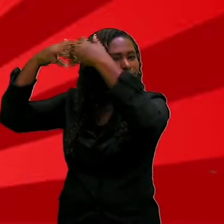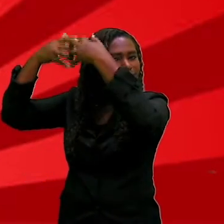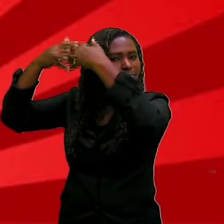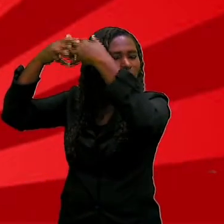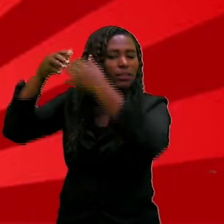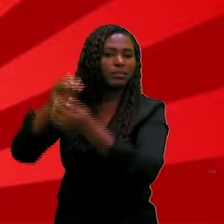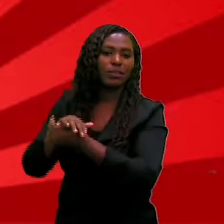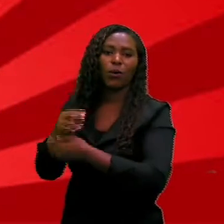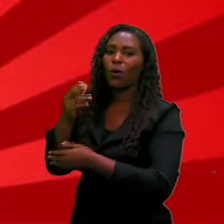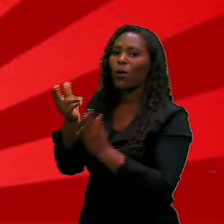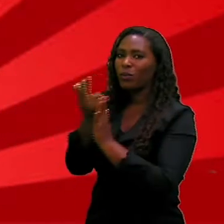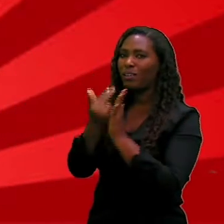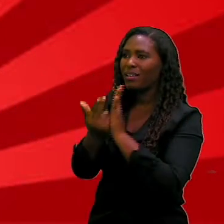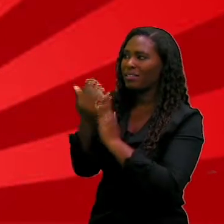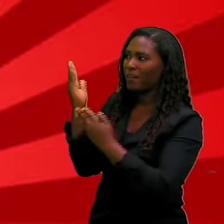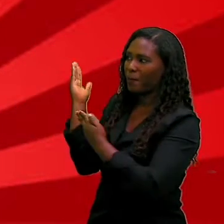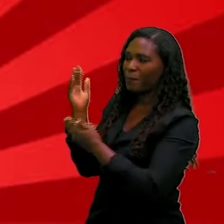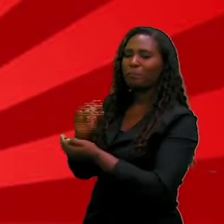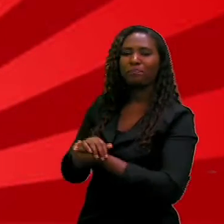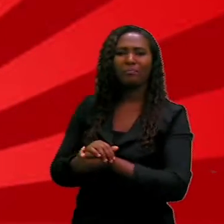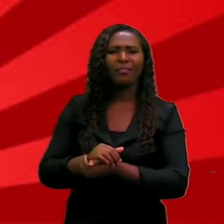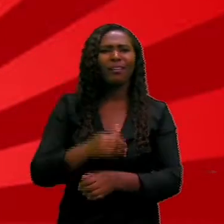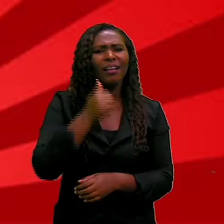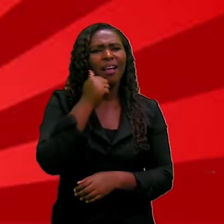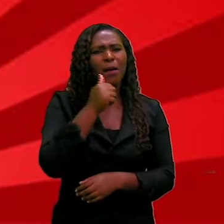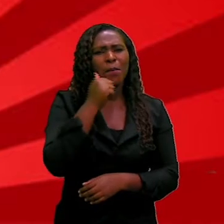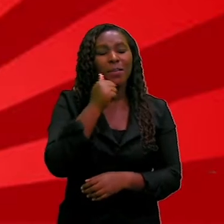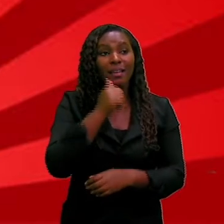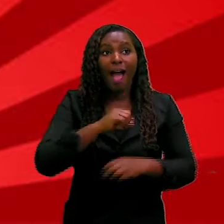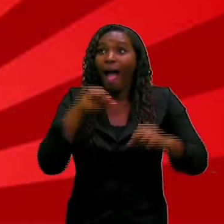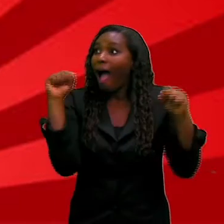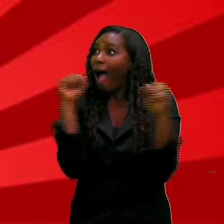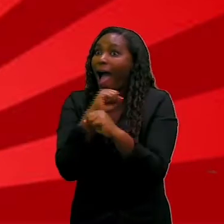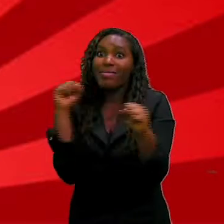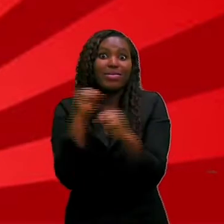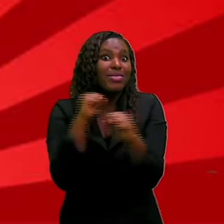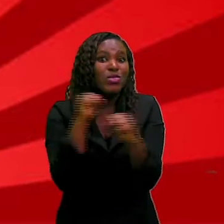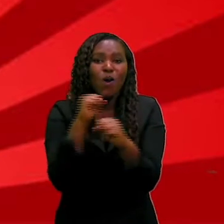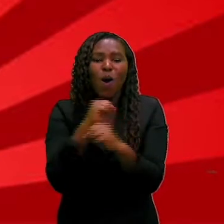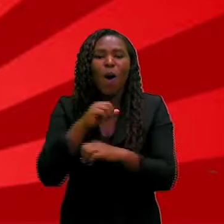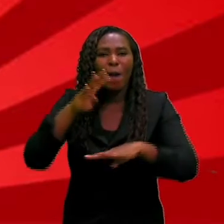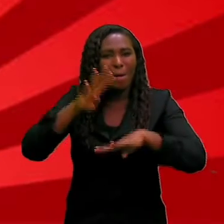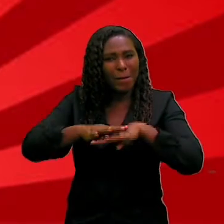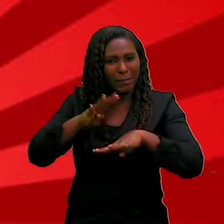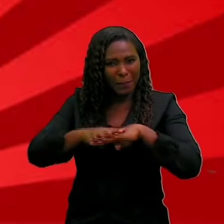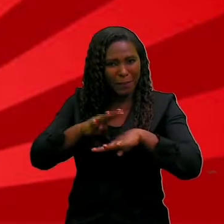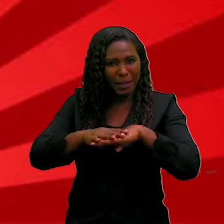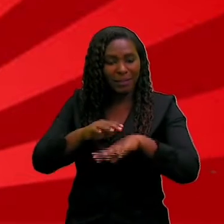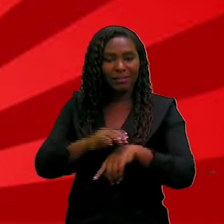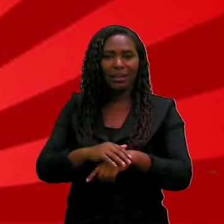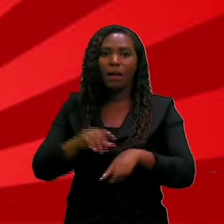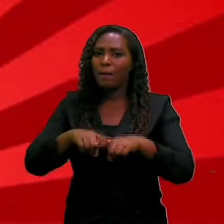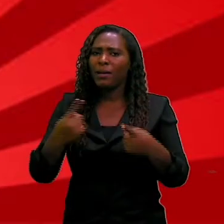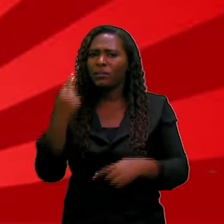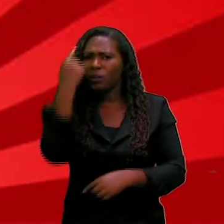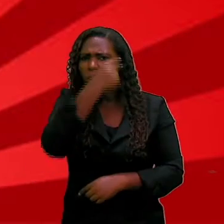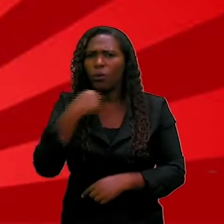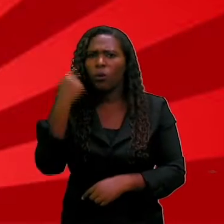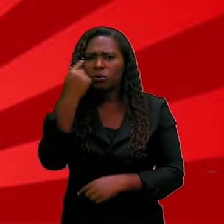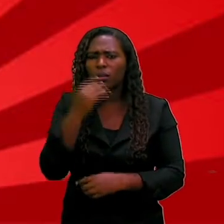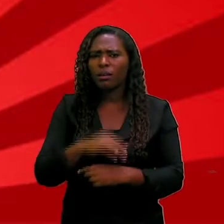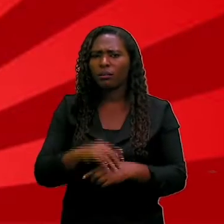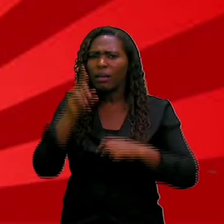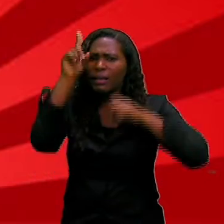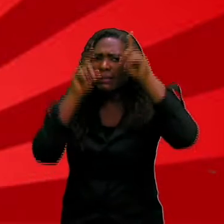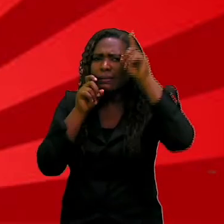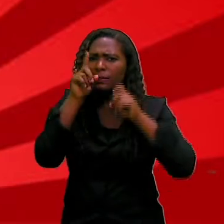lá. Alice adora matemática, pessoal. Agora observem a cara da Alice quando ela pensa aí na matemática. Será que ela